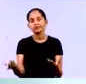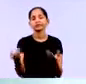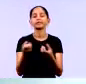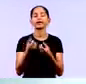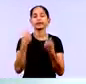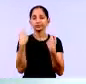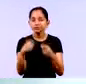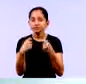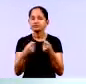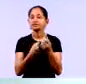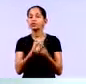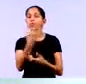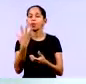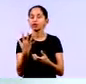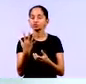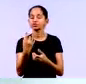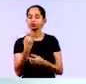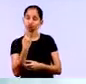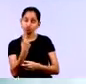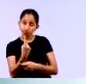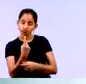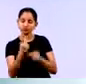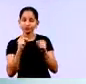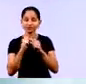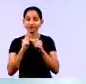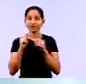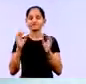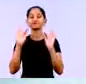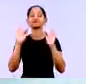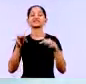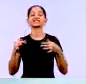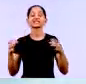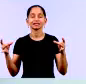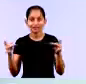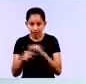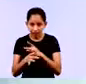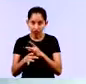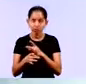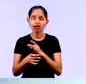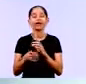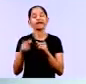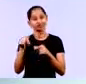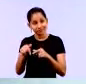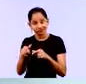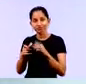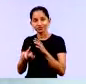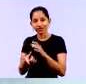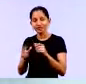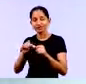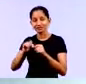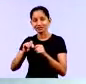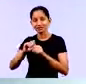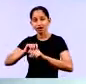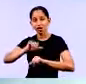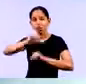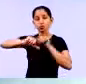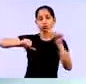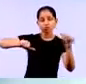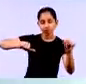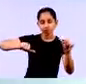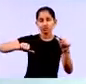cada um para se fabricar um produto. Então, eu vou decompor, eu vou explodir. Quanto